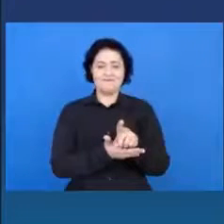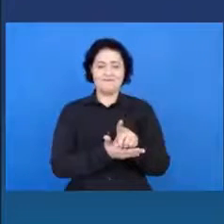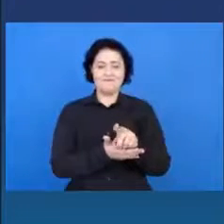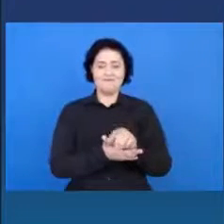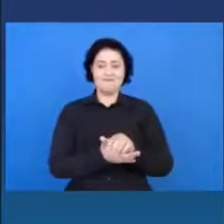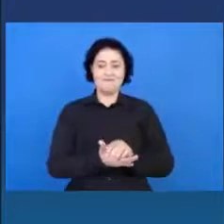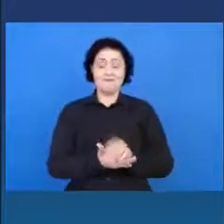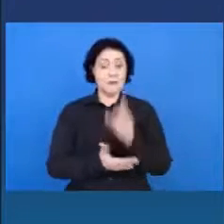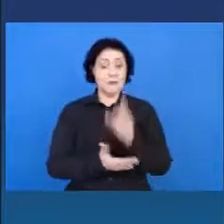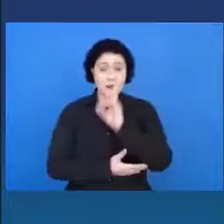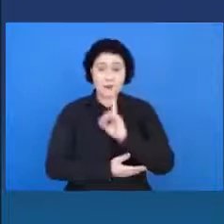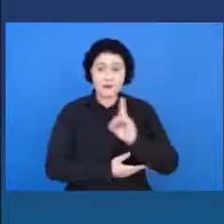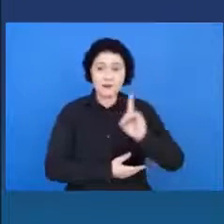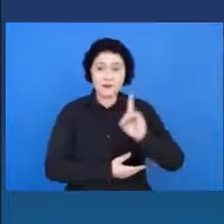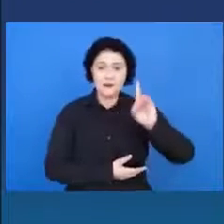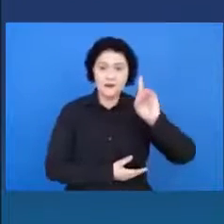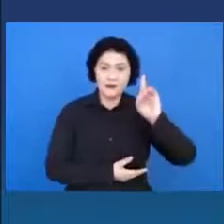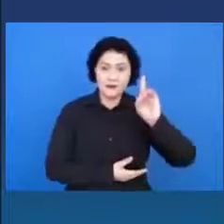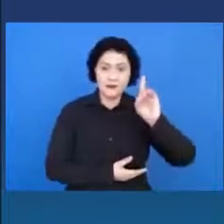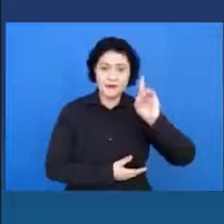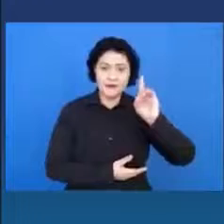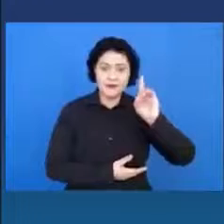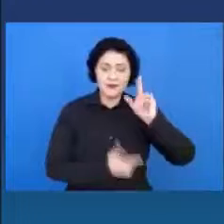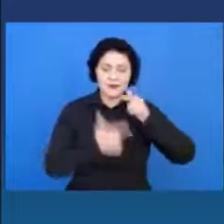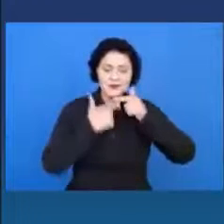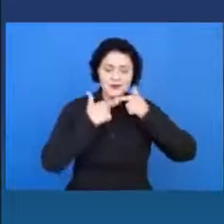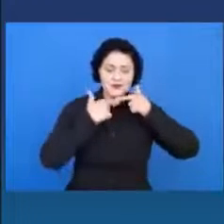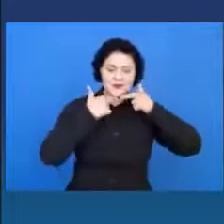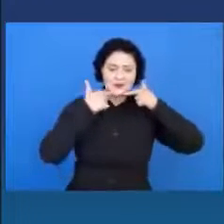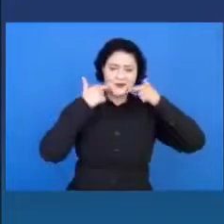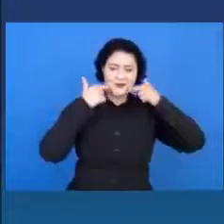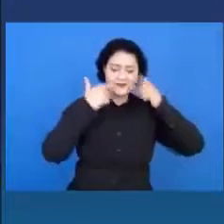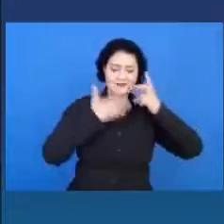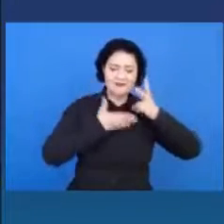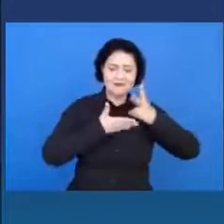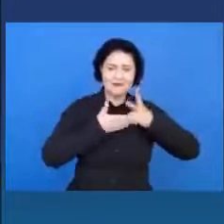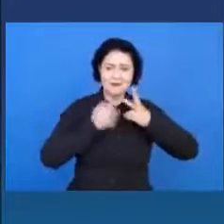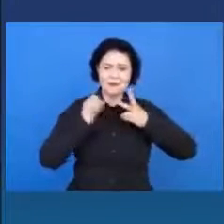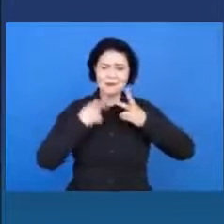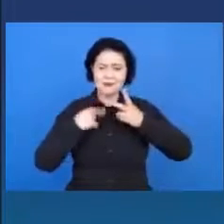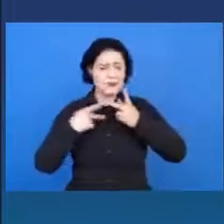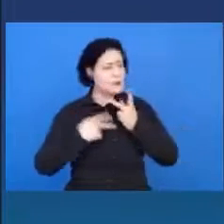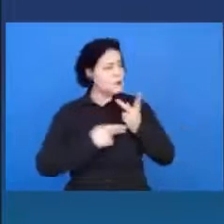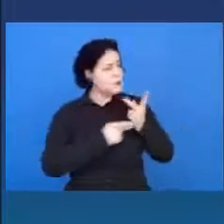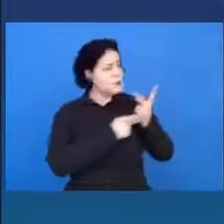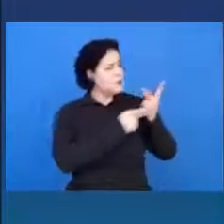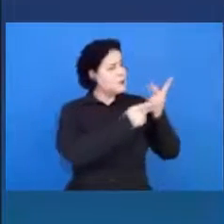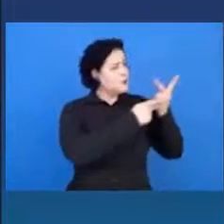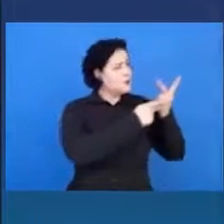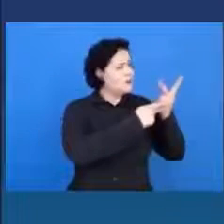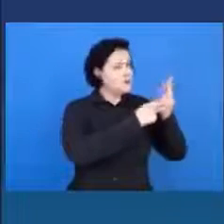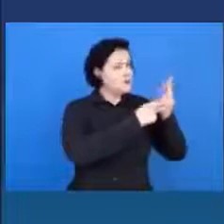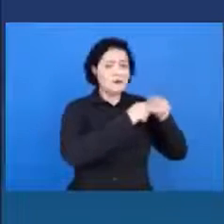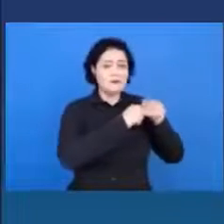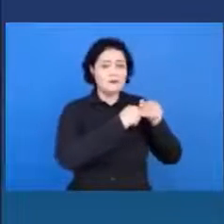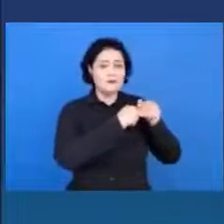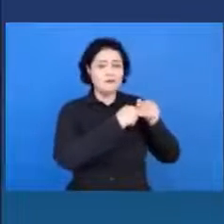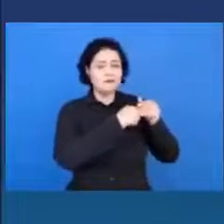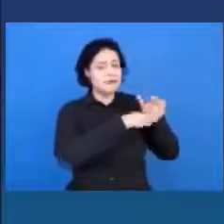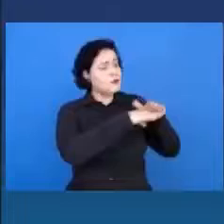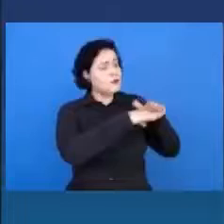a Deus sorri de volta quando o buscamos Portanto busquemos o